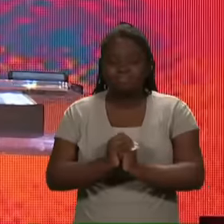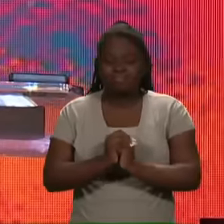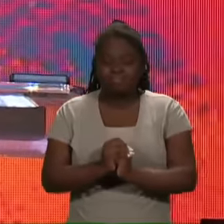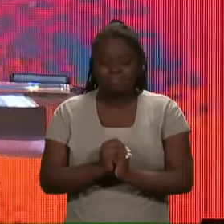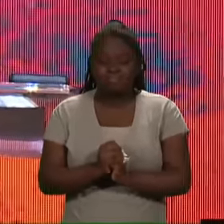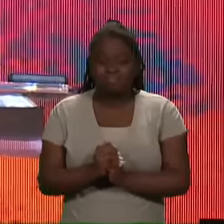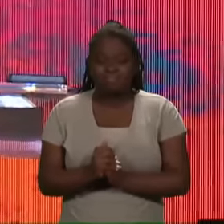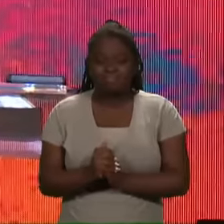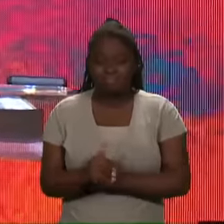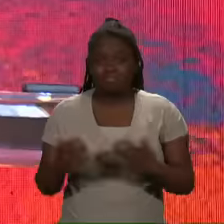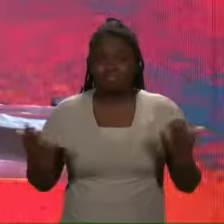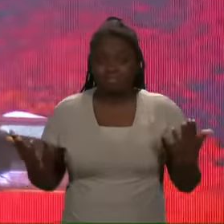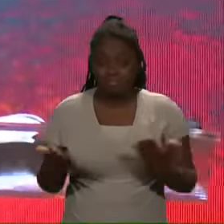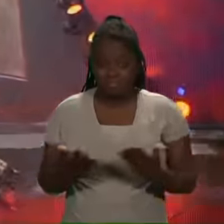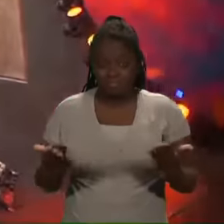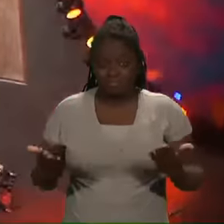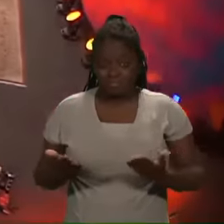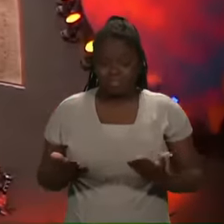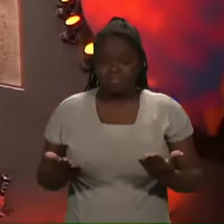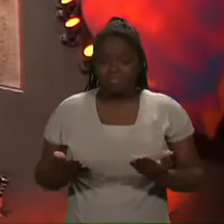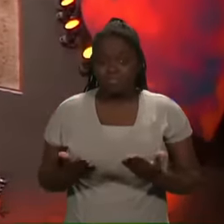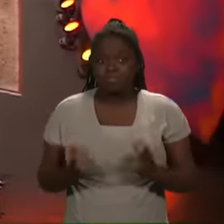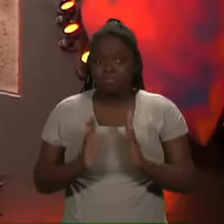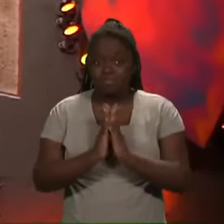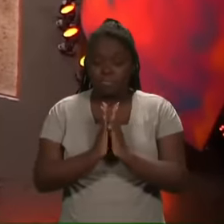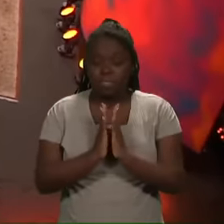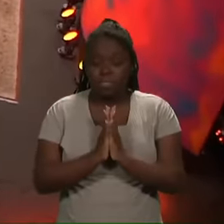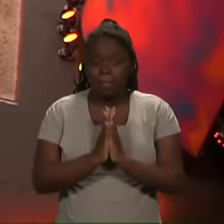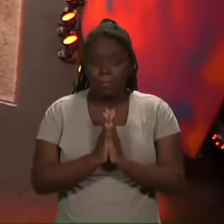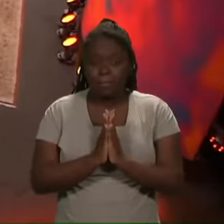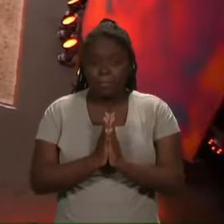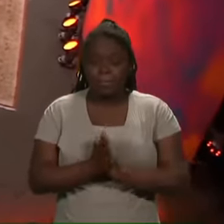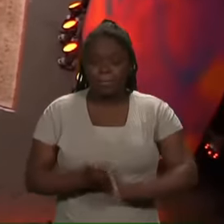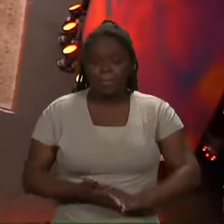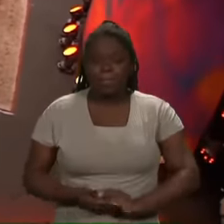Momento agora, feche seus olhos.